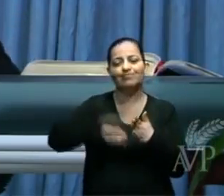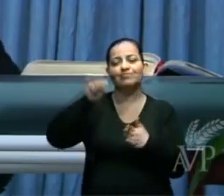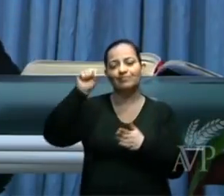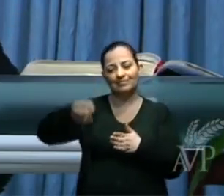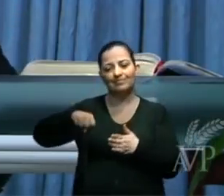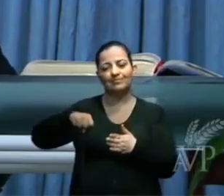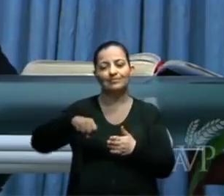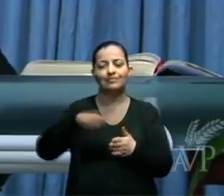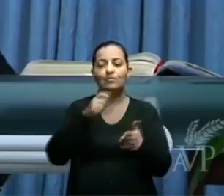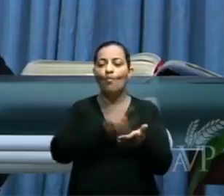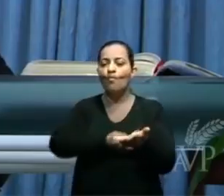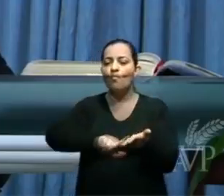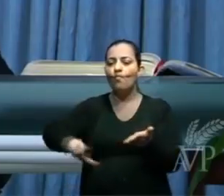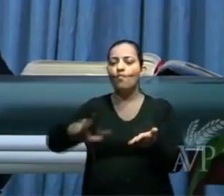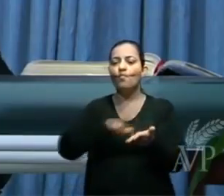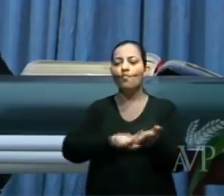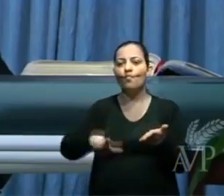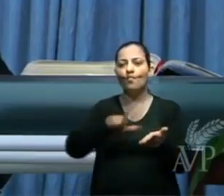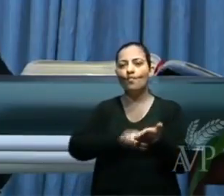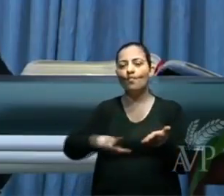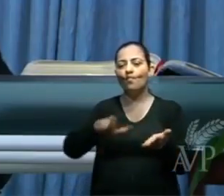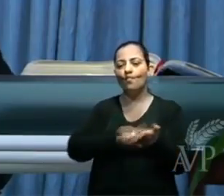ela limpa